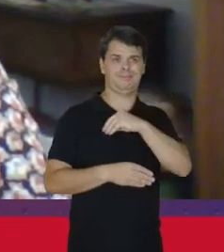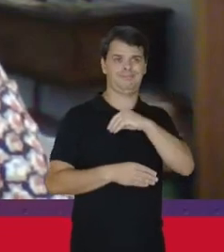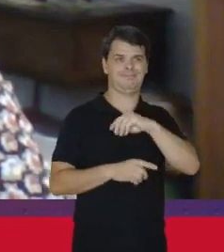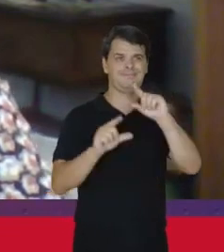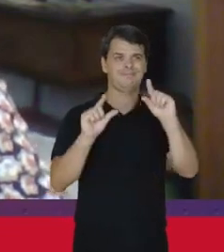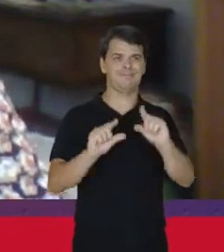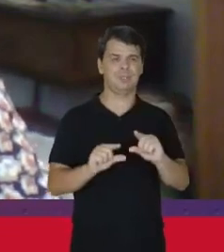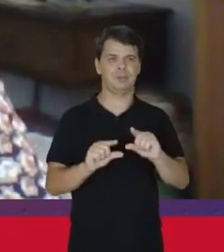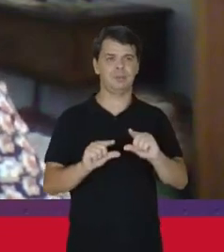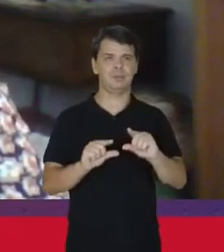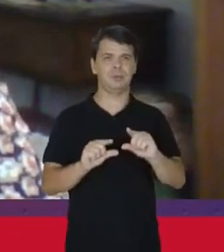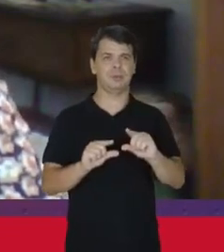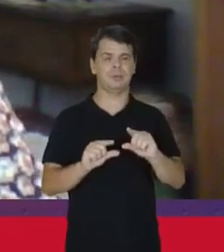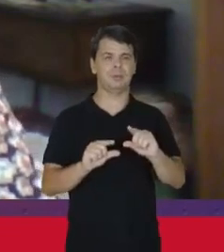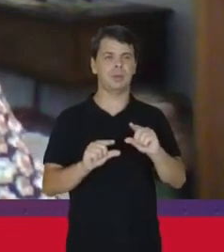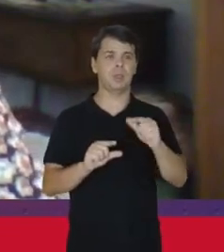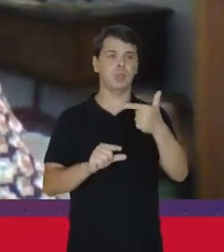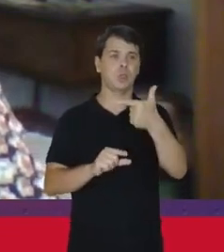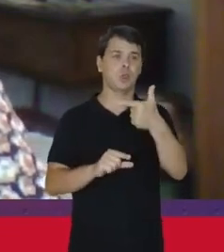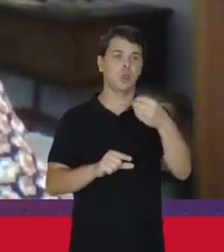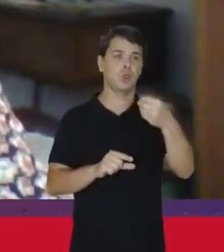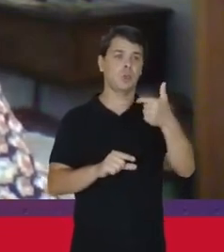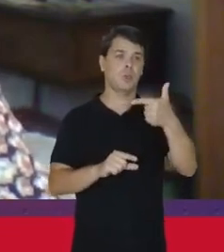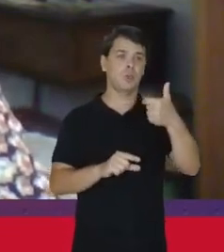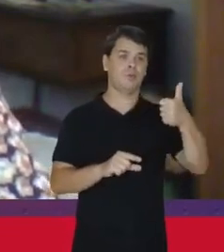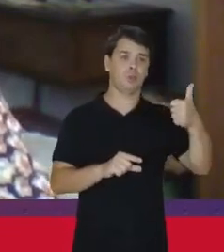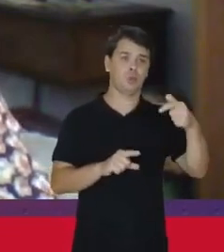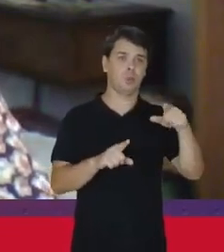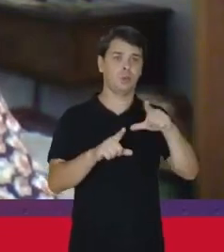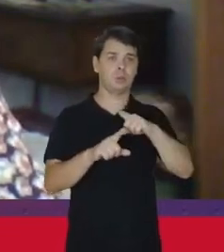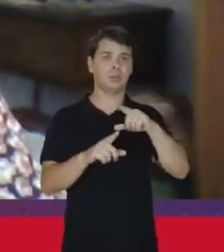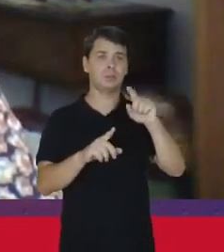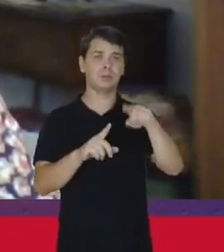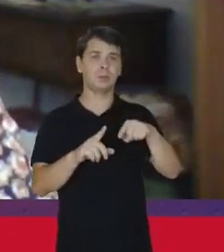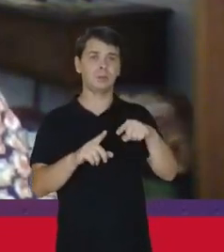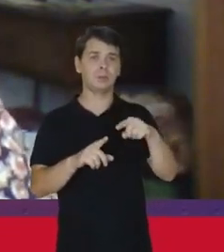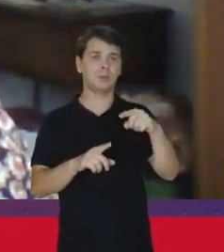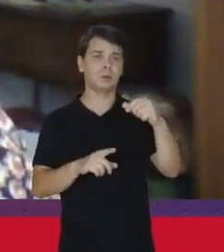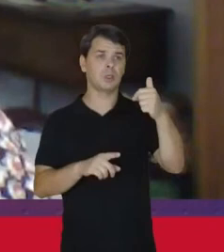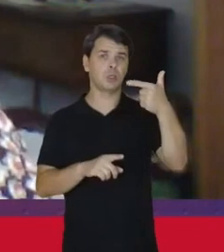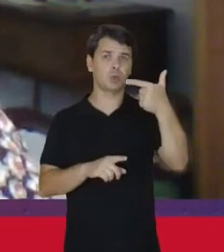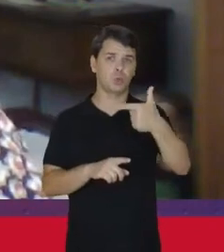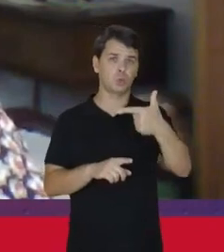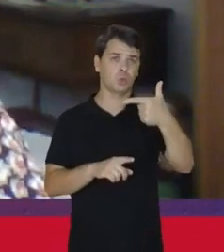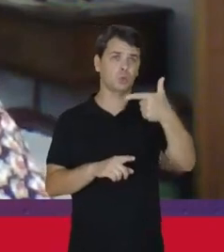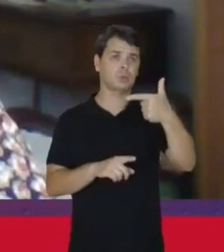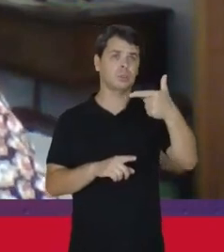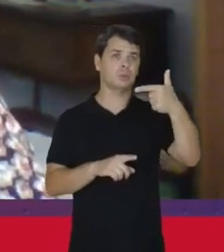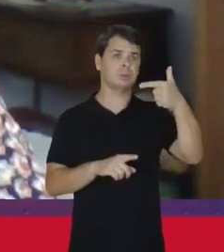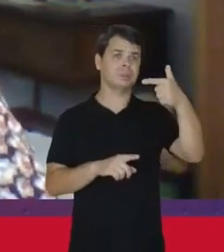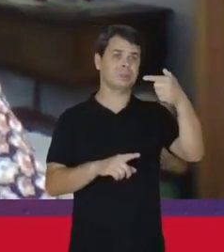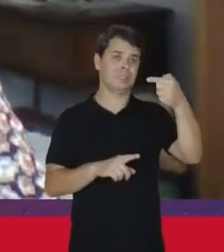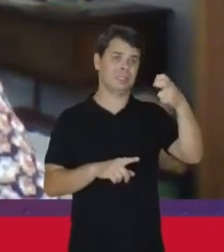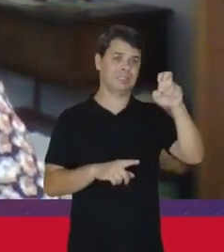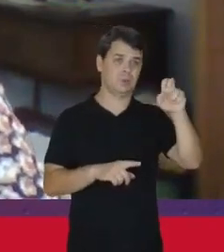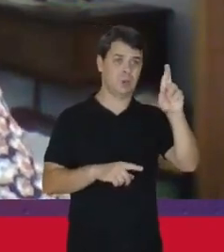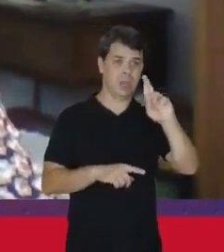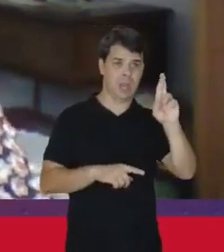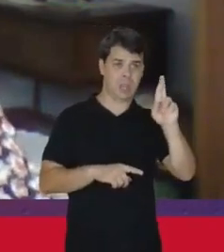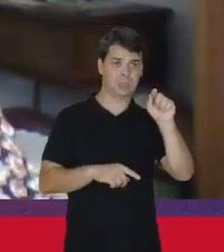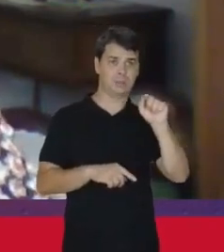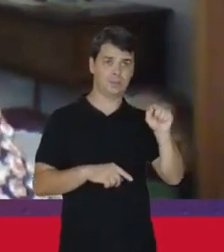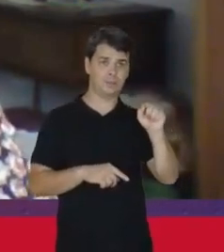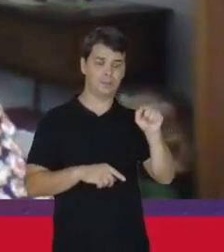e os salários mínimos do ano de 2021 seriam, no caso, R$ 275.